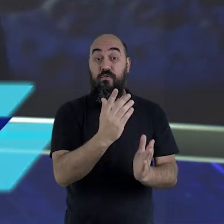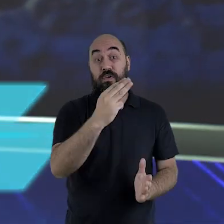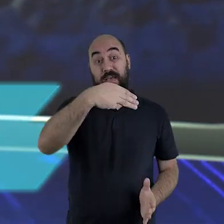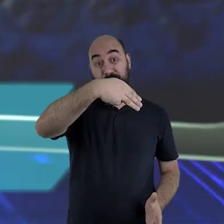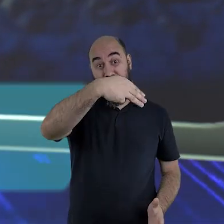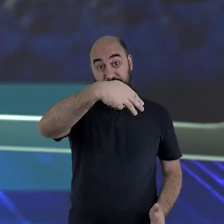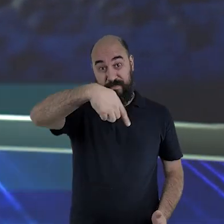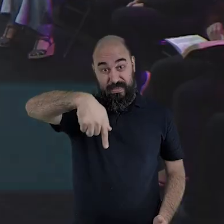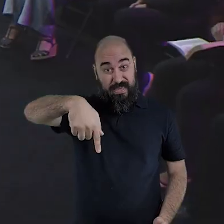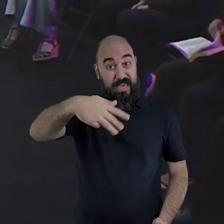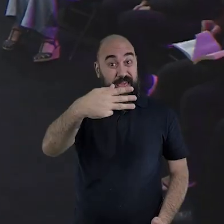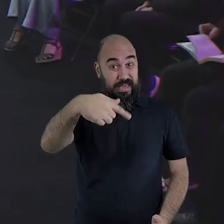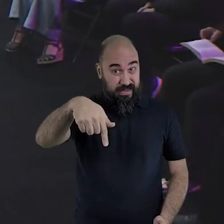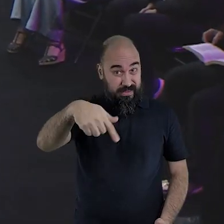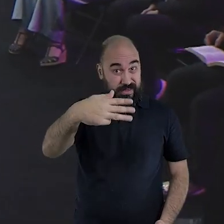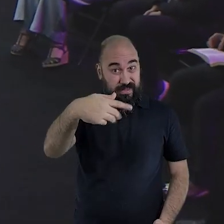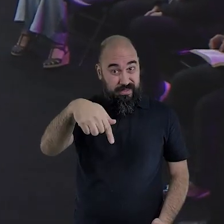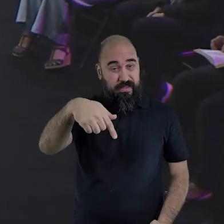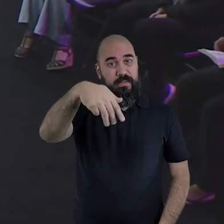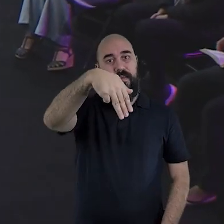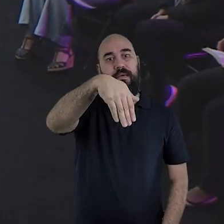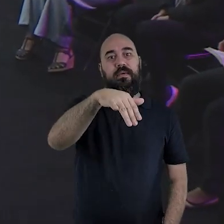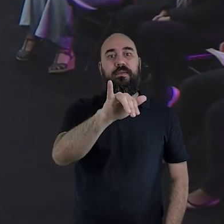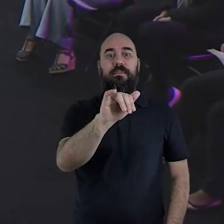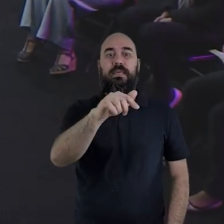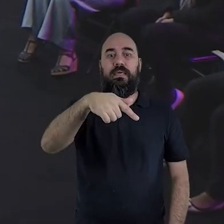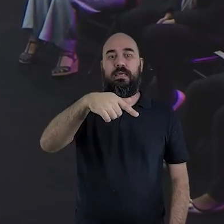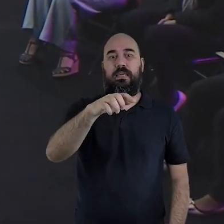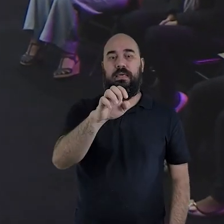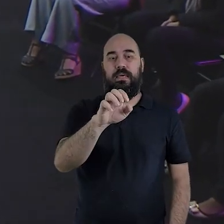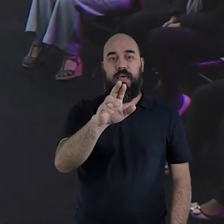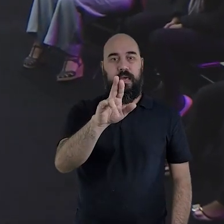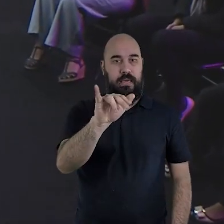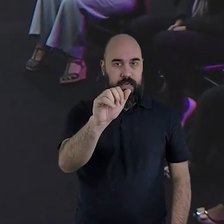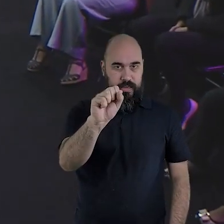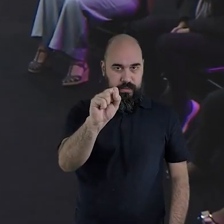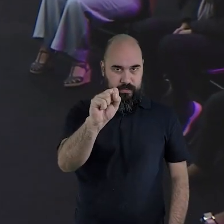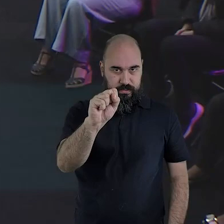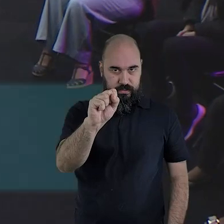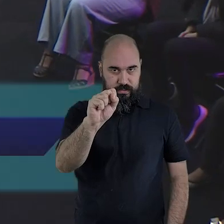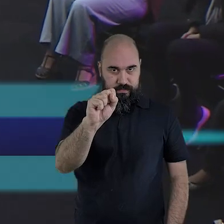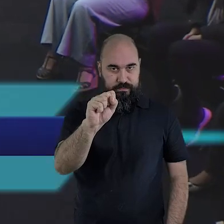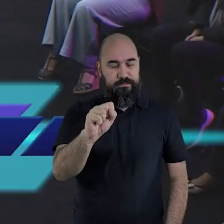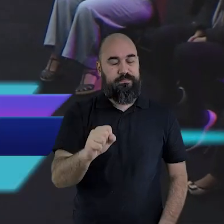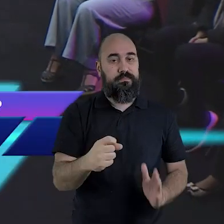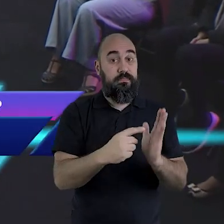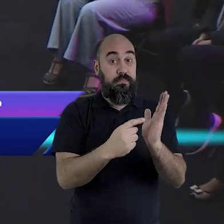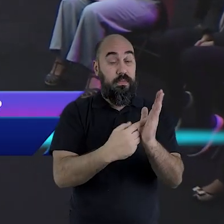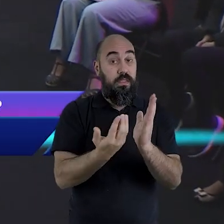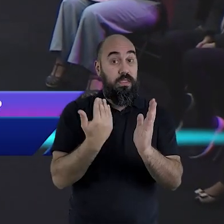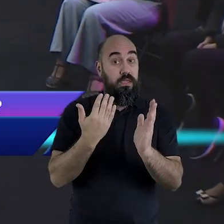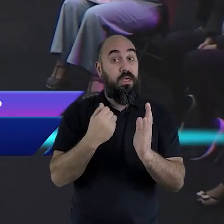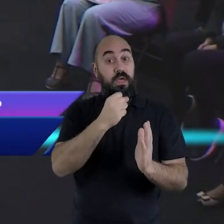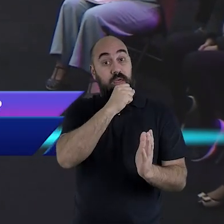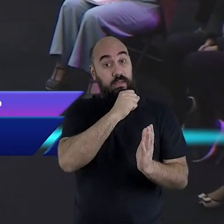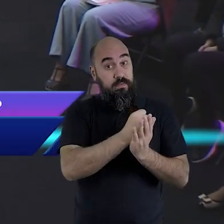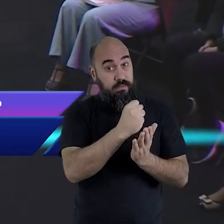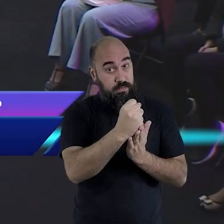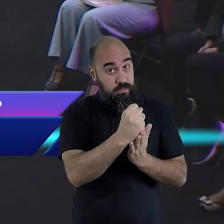5, versículo 2. Esse é um pequeno livro da Bíblia, já no finalzinho do Antigo Testamento,